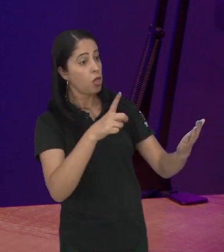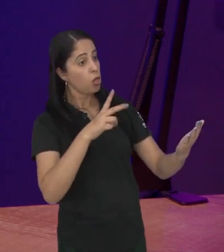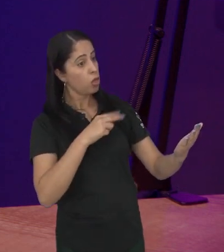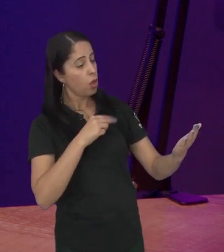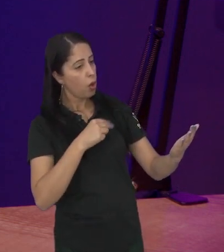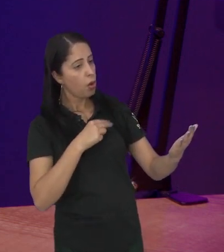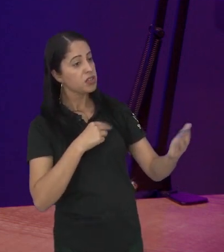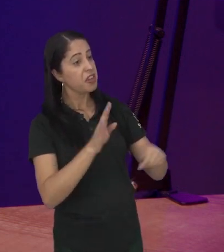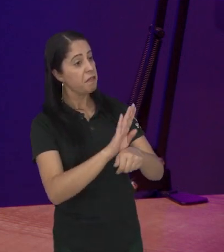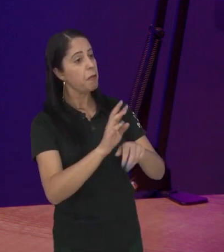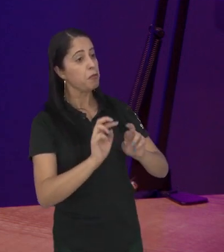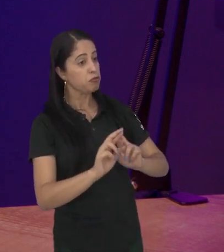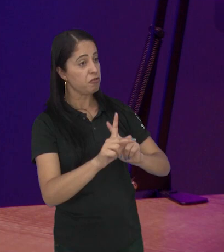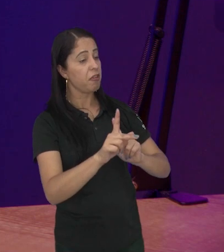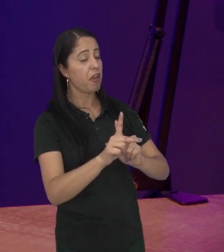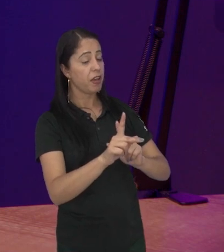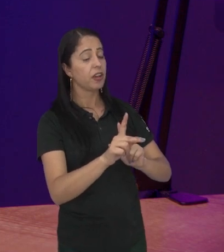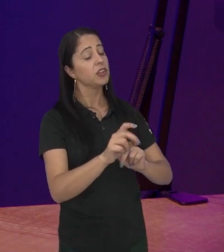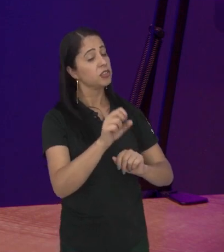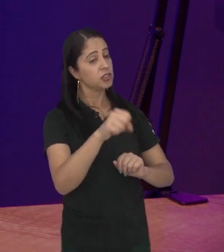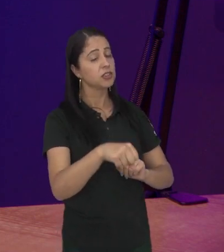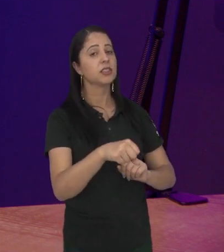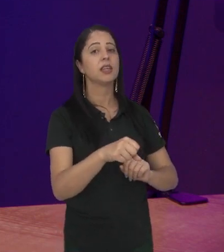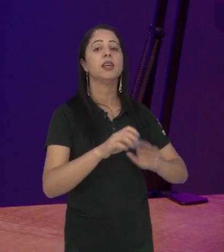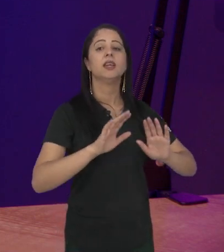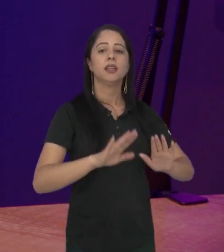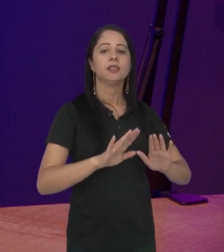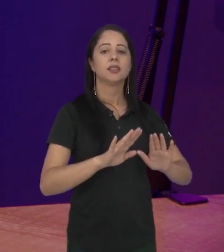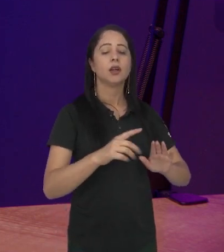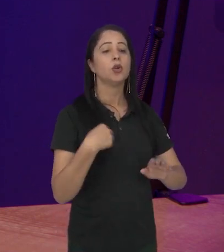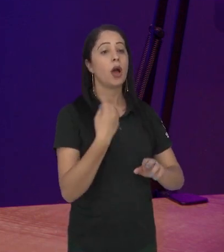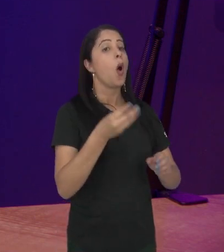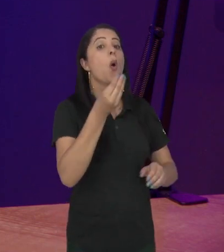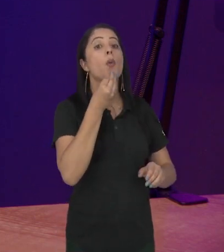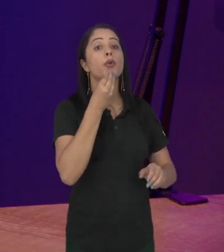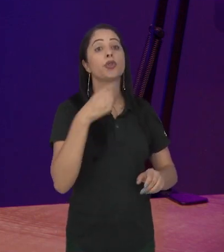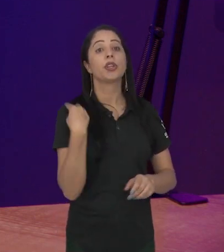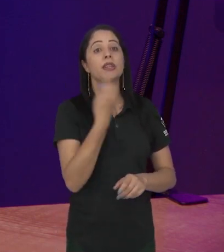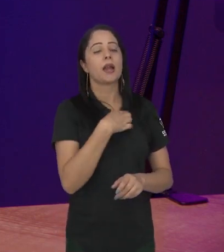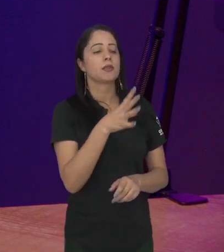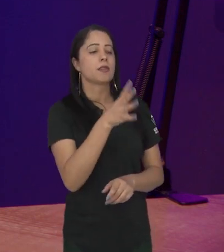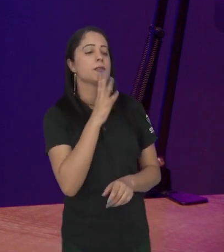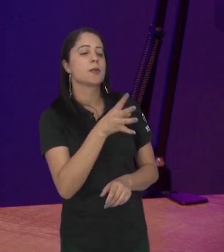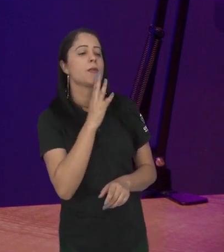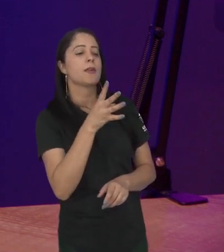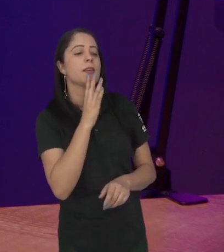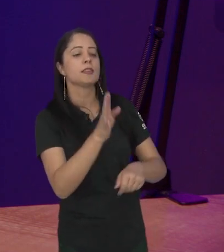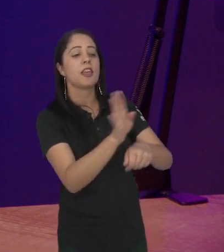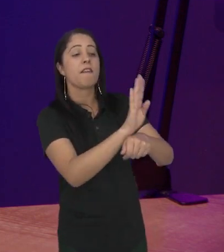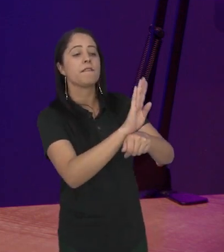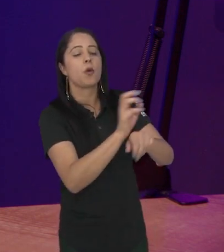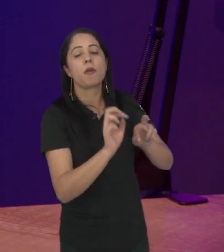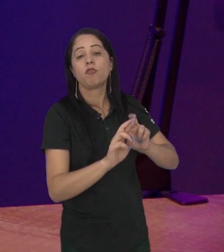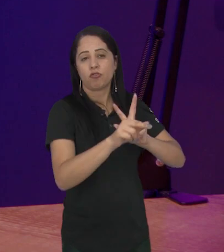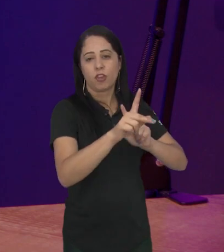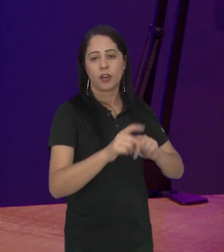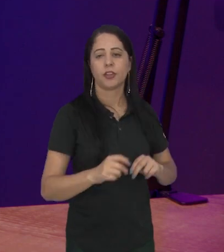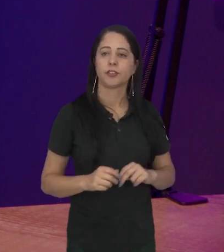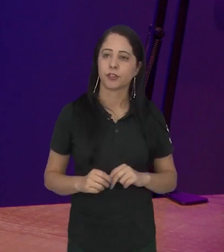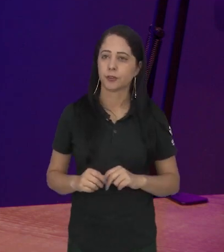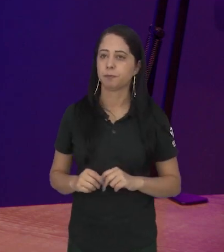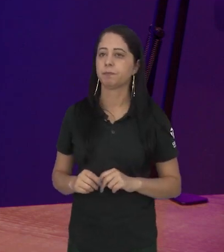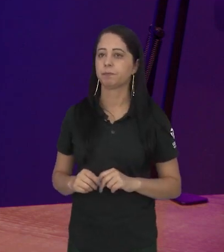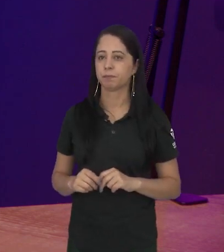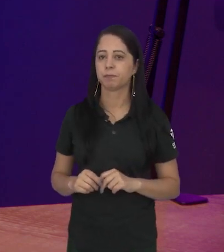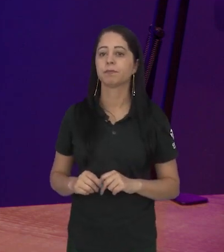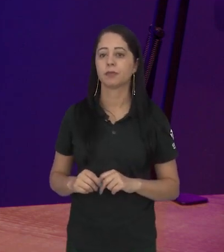estão produzindo. Então acaba sendo, sim, uma vitrine para a gente conhecer um pouco mais de novas produções, né, produções independentes.